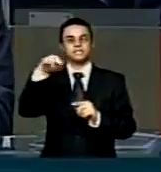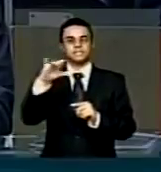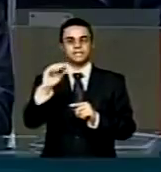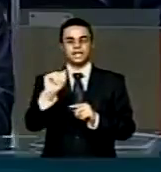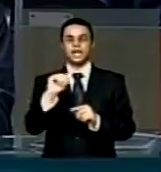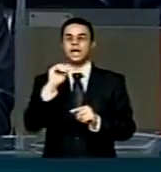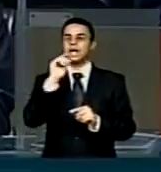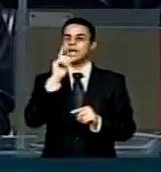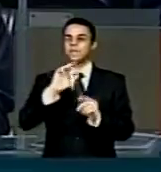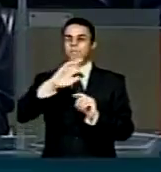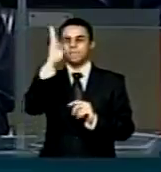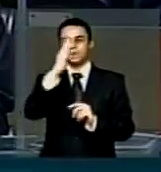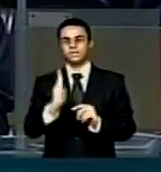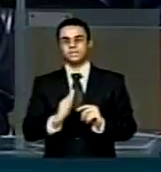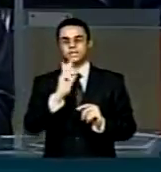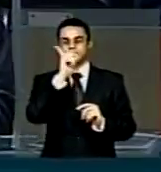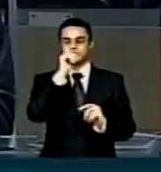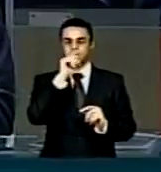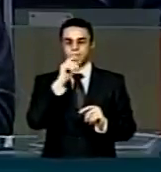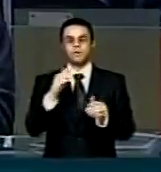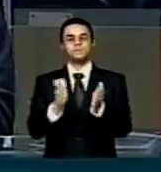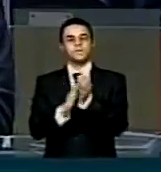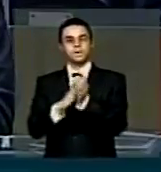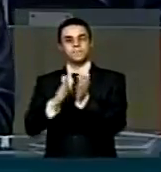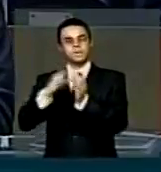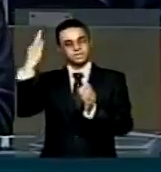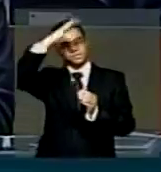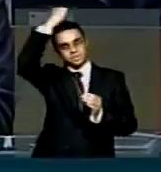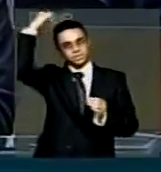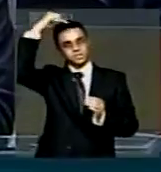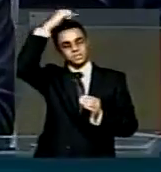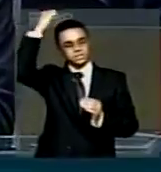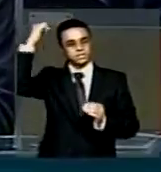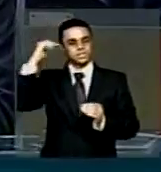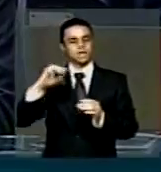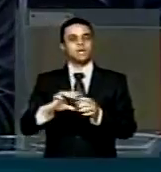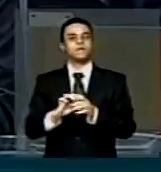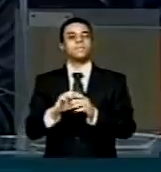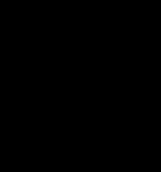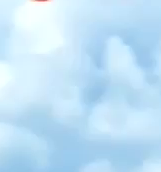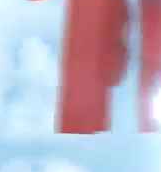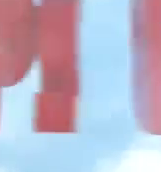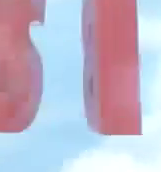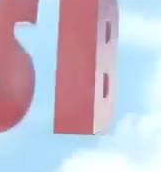ao Governo do Estado do Espírito Santo, que mais uma vez mostra a que veio na figura do nosso governador.